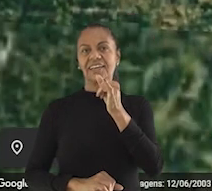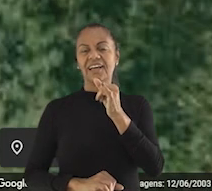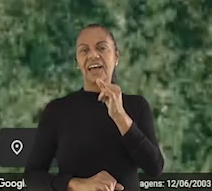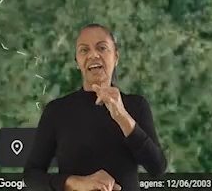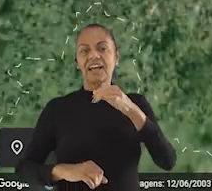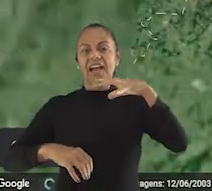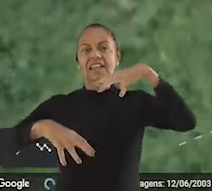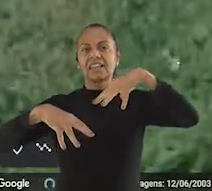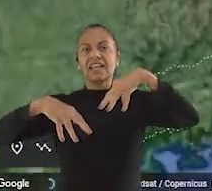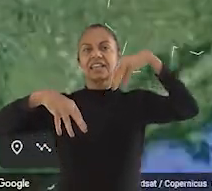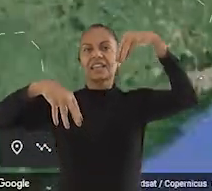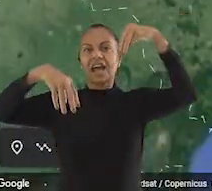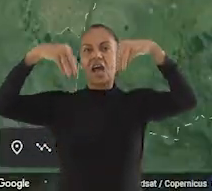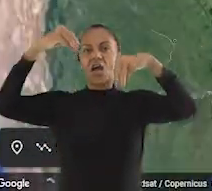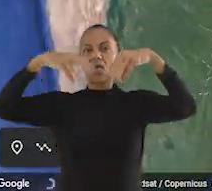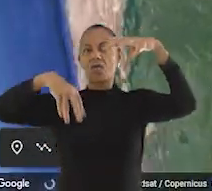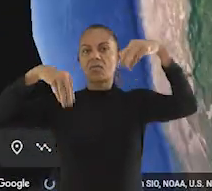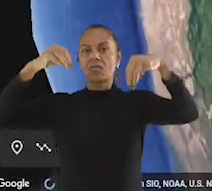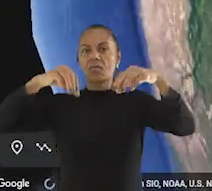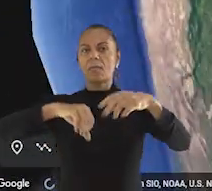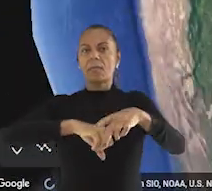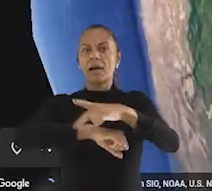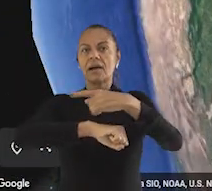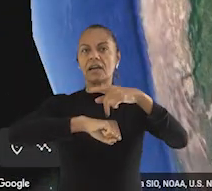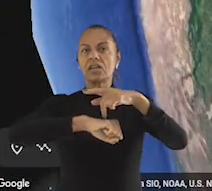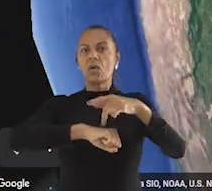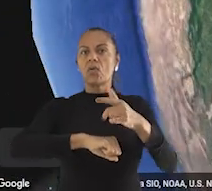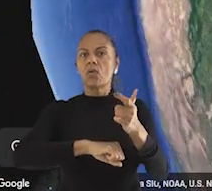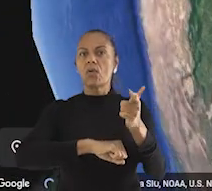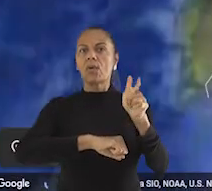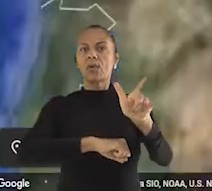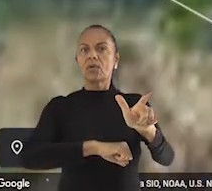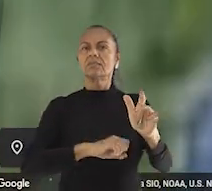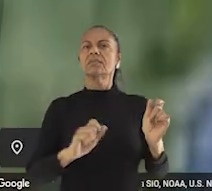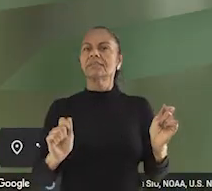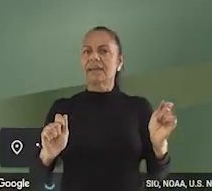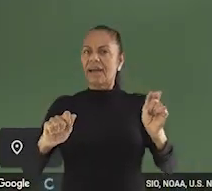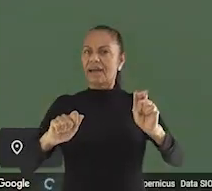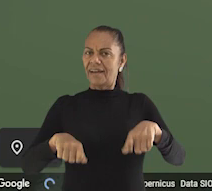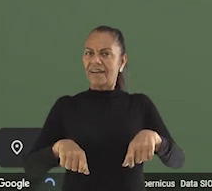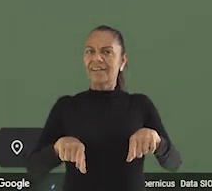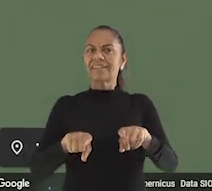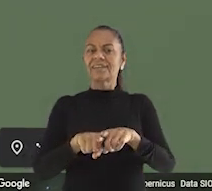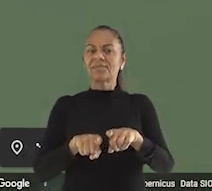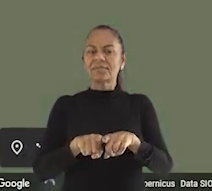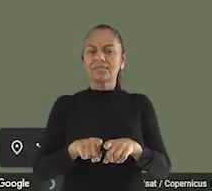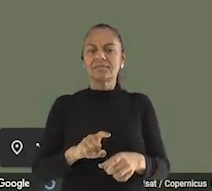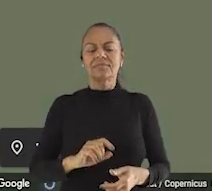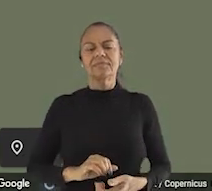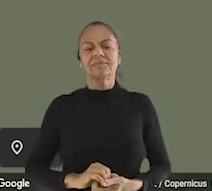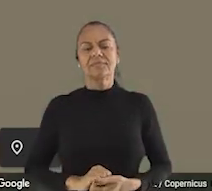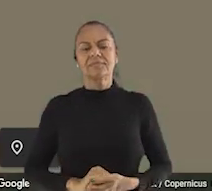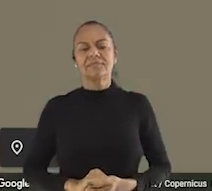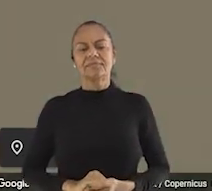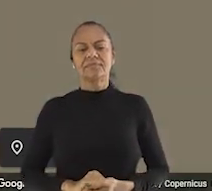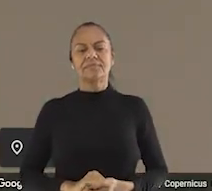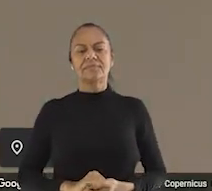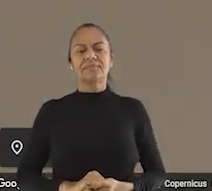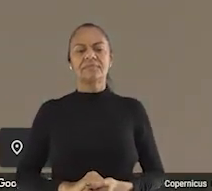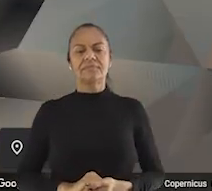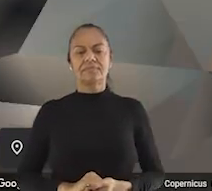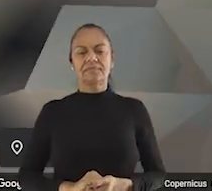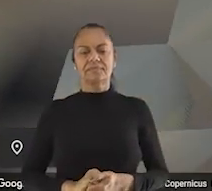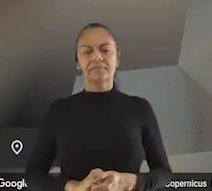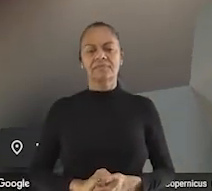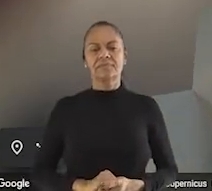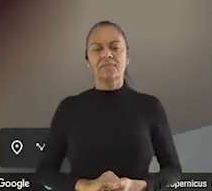fora do Brasil, é em Milão, na Itália, em um outro país, em um outro continente. Aí ele saiu, né, do Brasil, dá